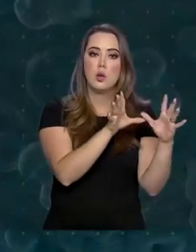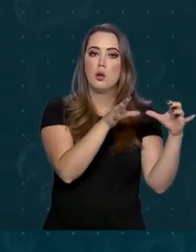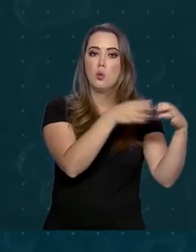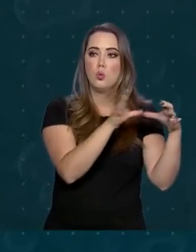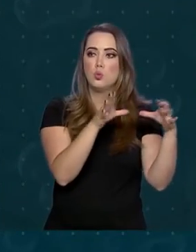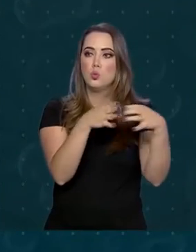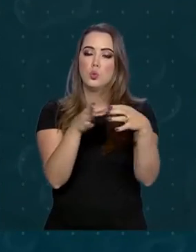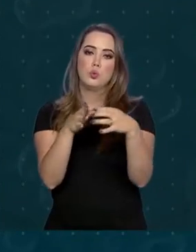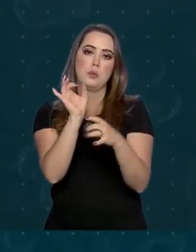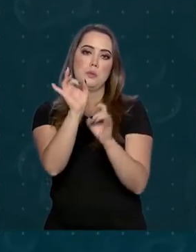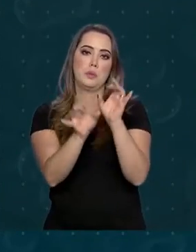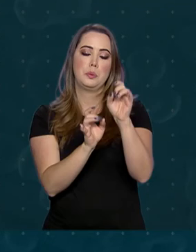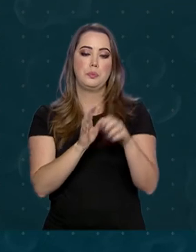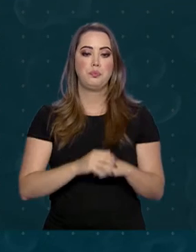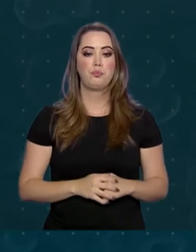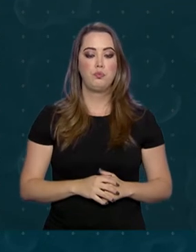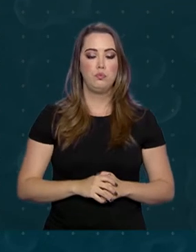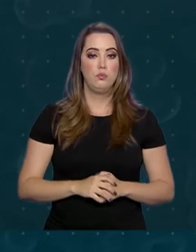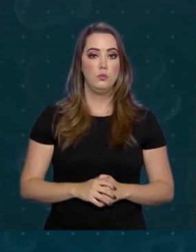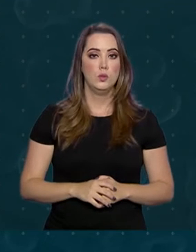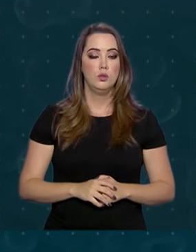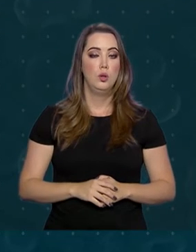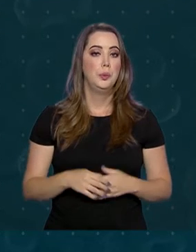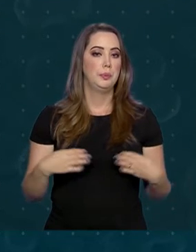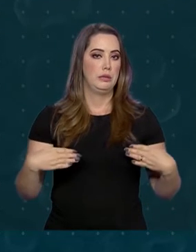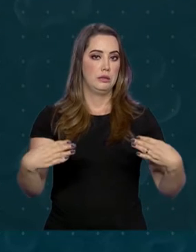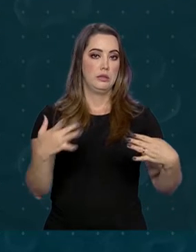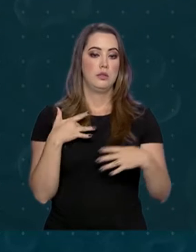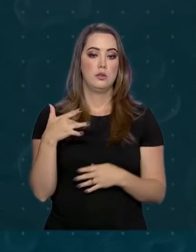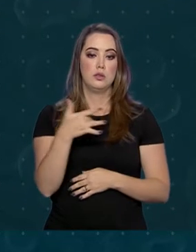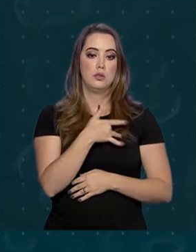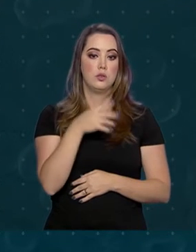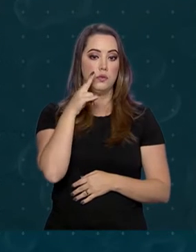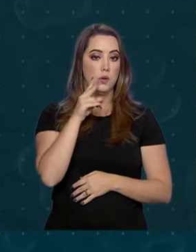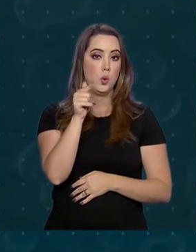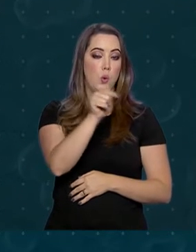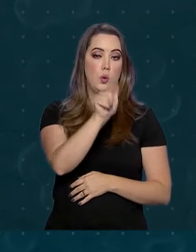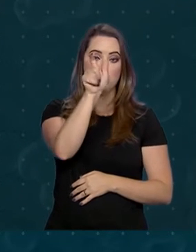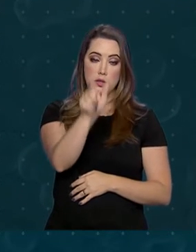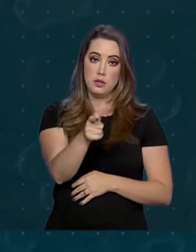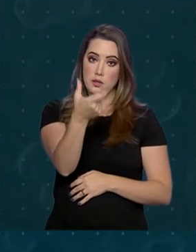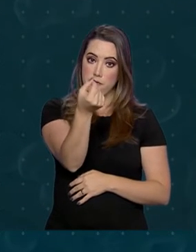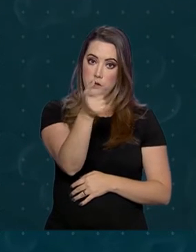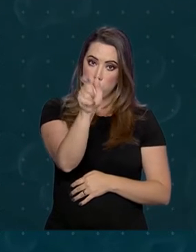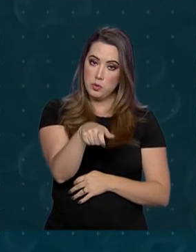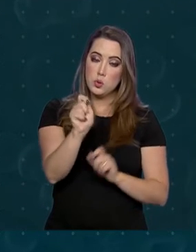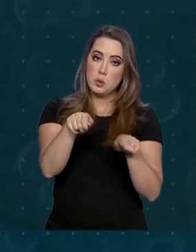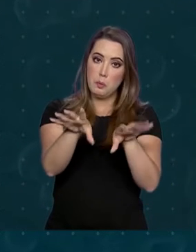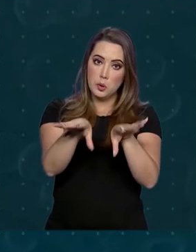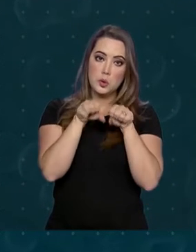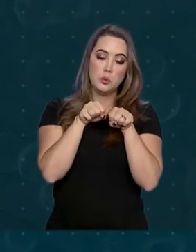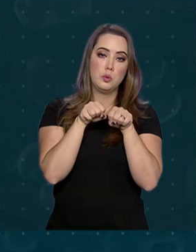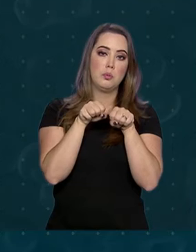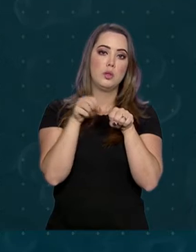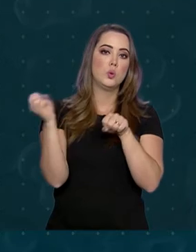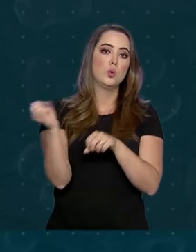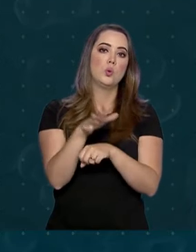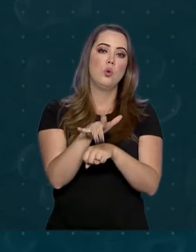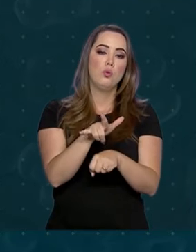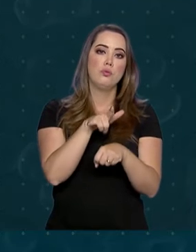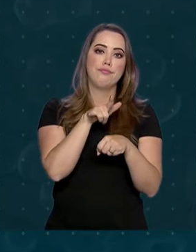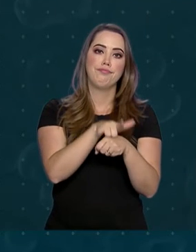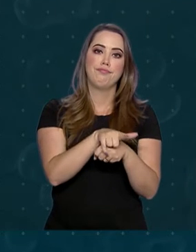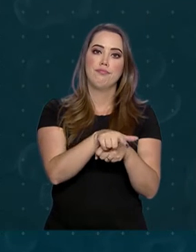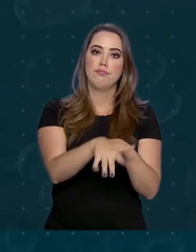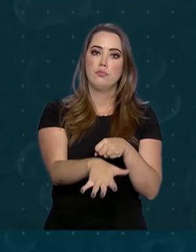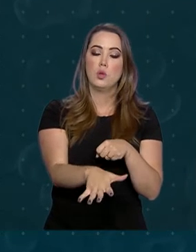Além do caso confirmado, o Ministério da Saúde monitora outros 20 casos suspeitos do novo coronavírus no